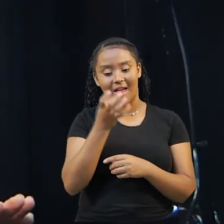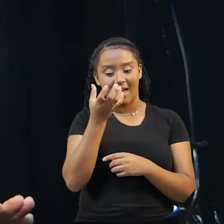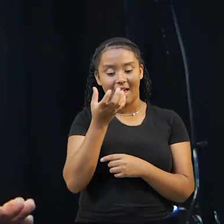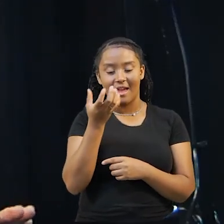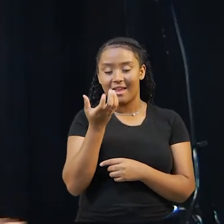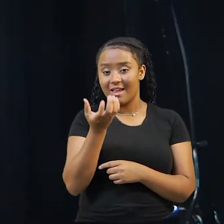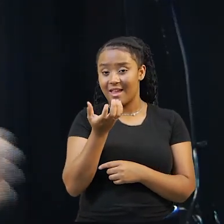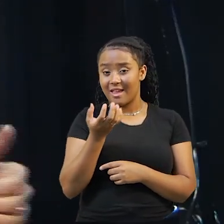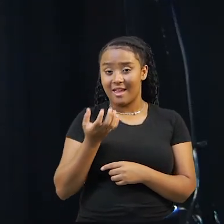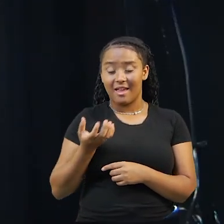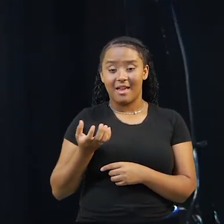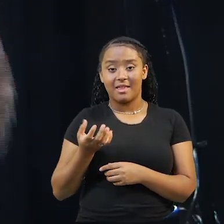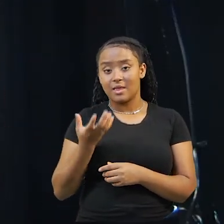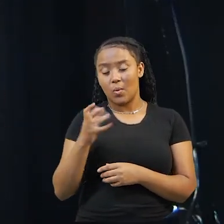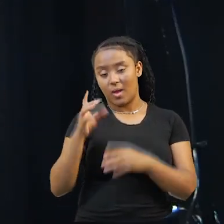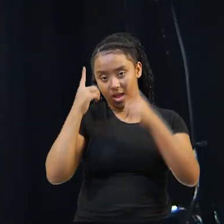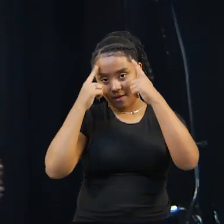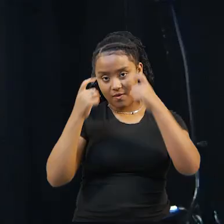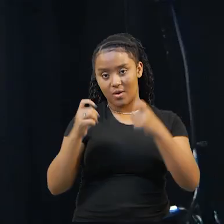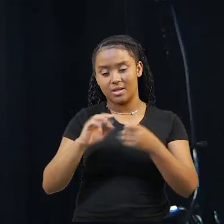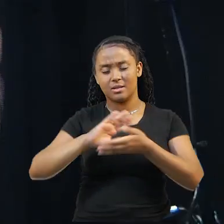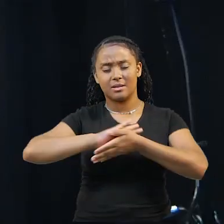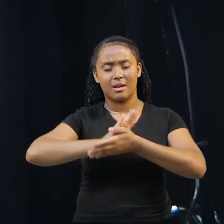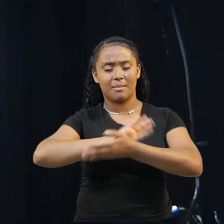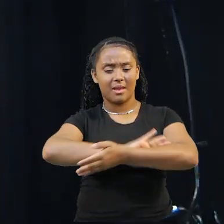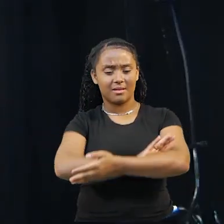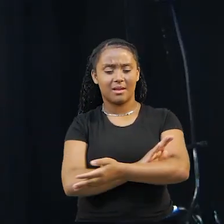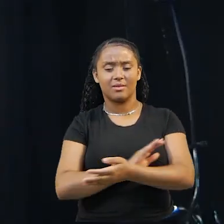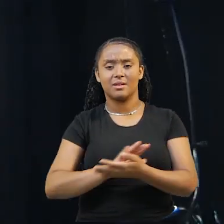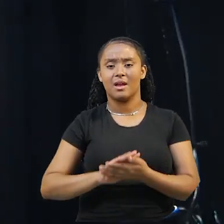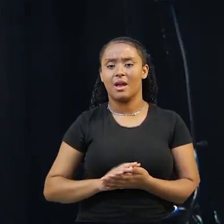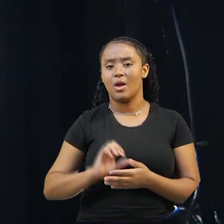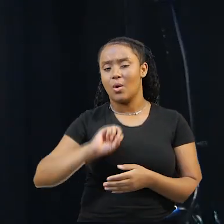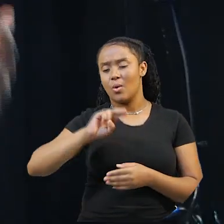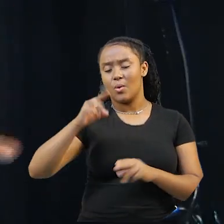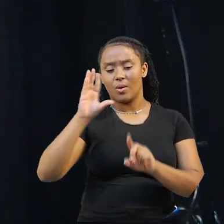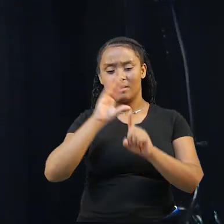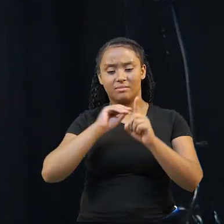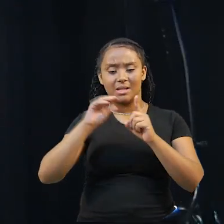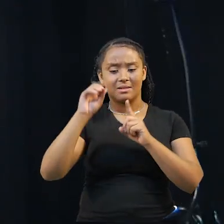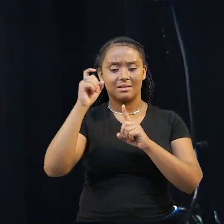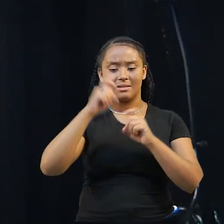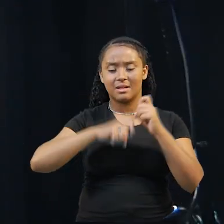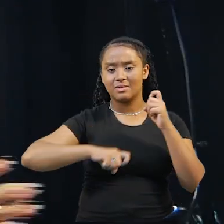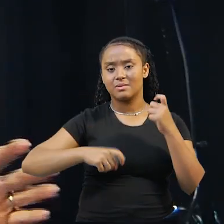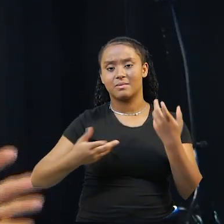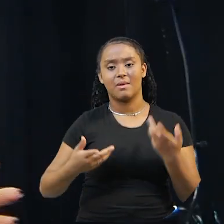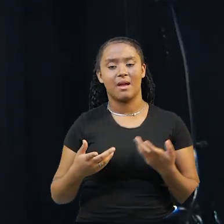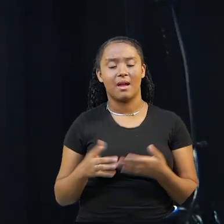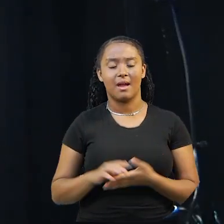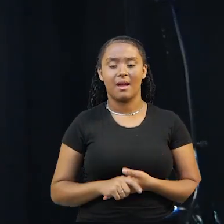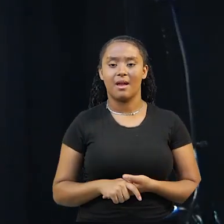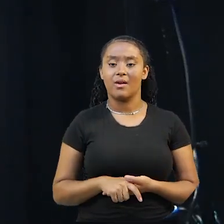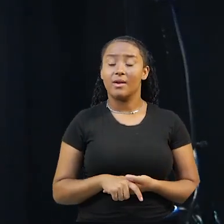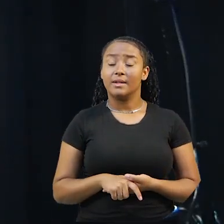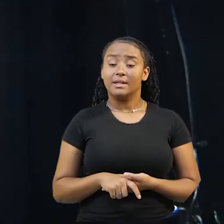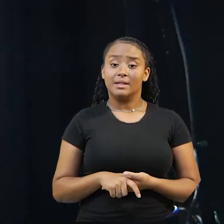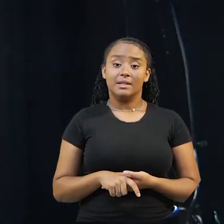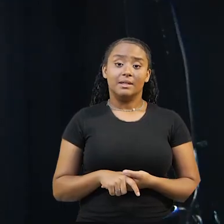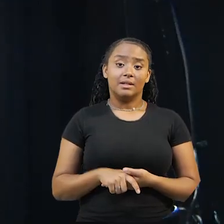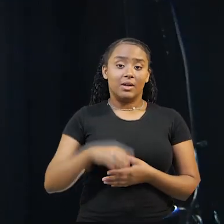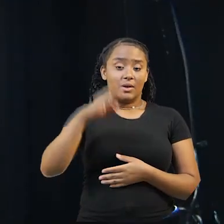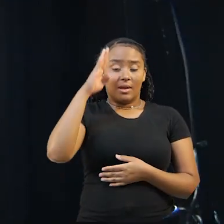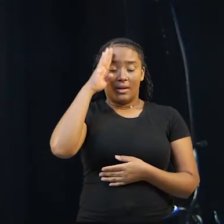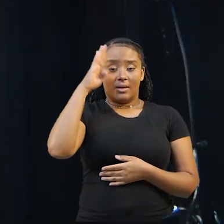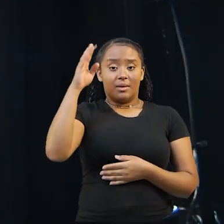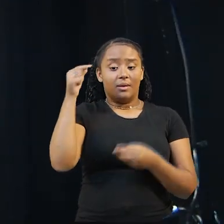aqui dentro. Seja a discriminação racial, enfim, o assédio sexual, moral, isso é uma